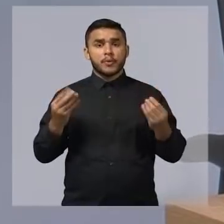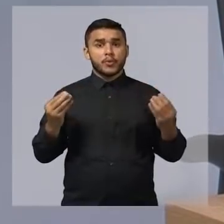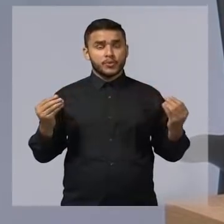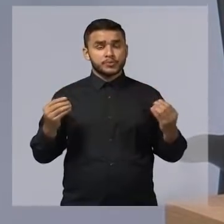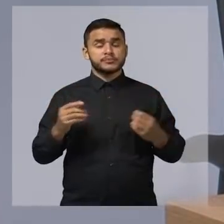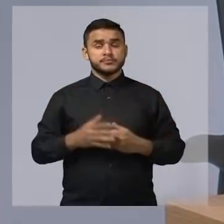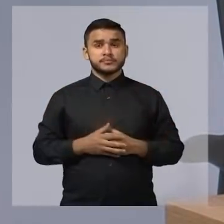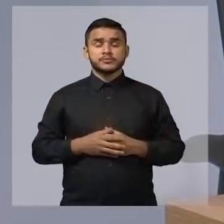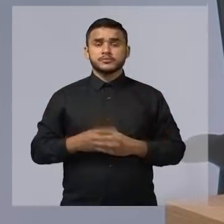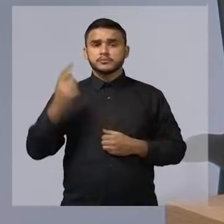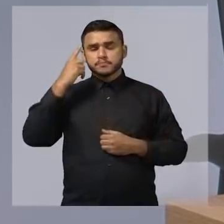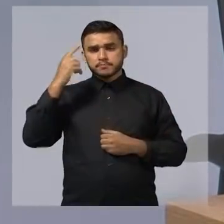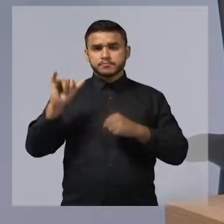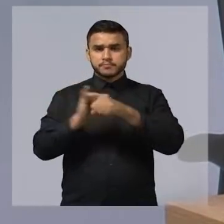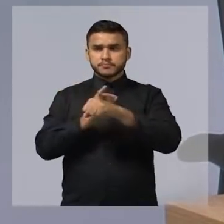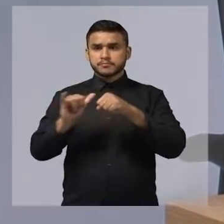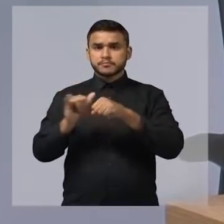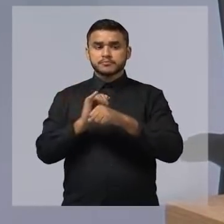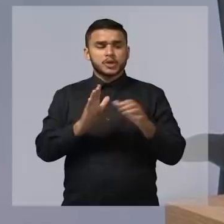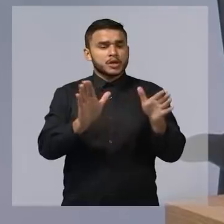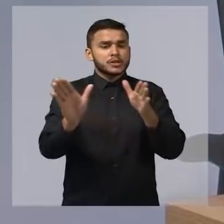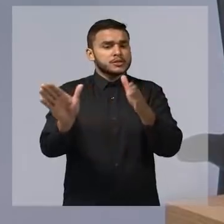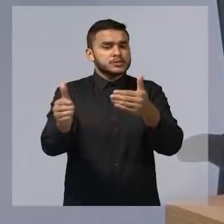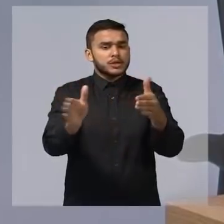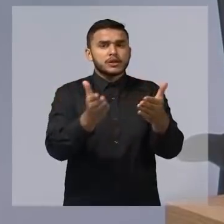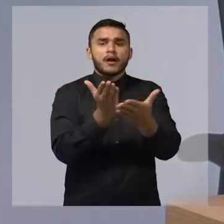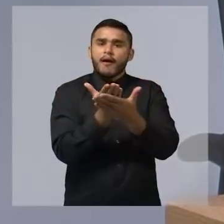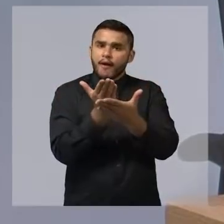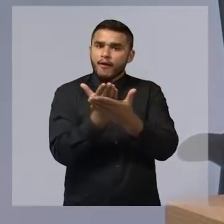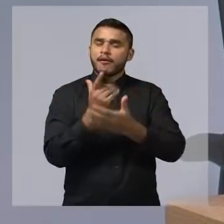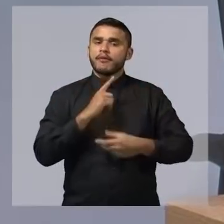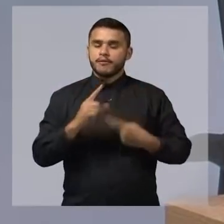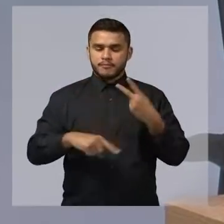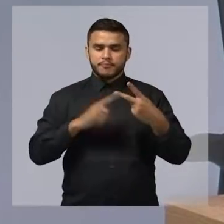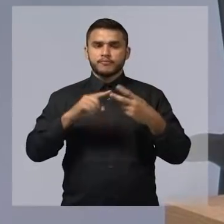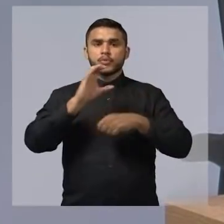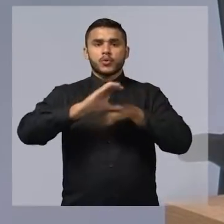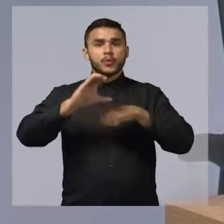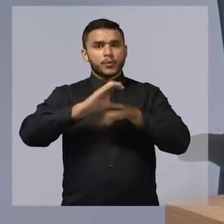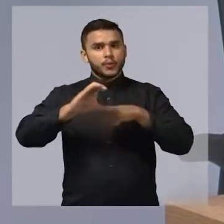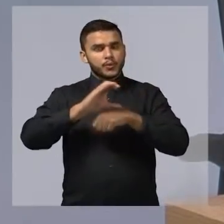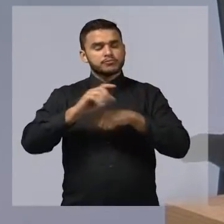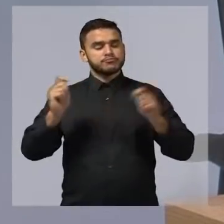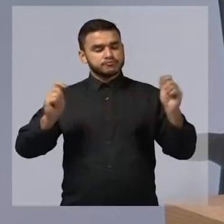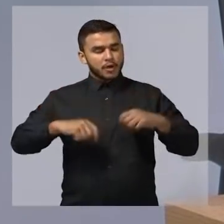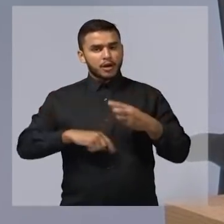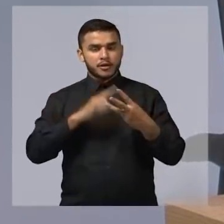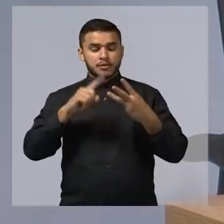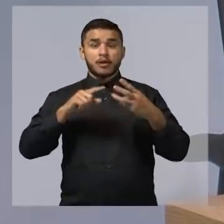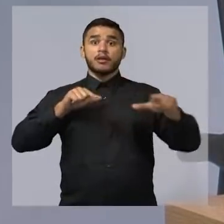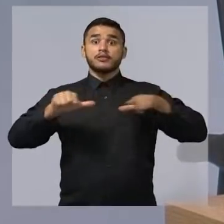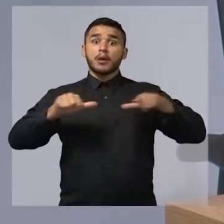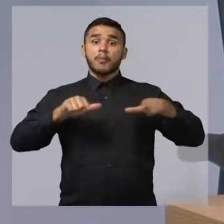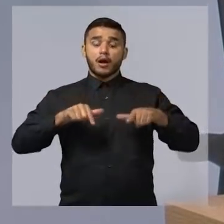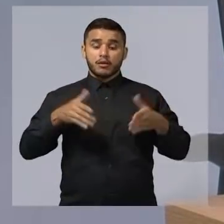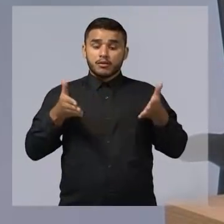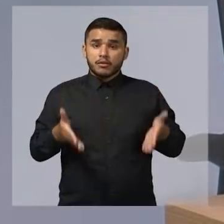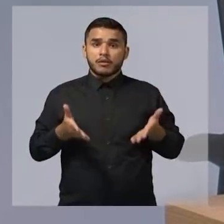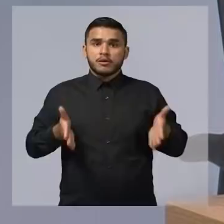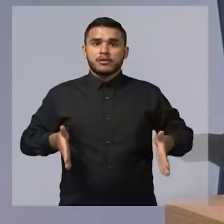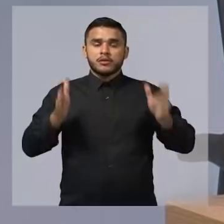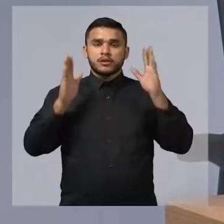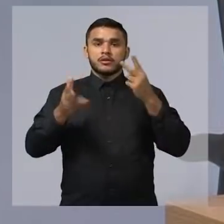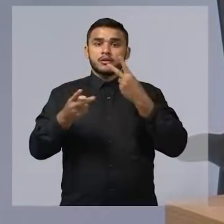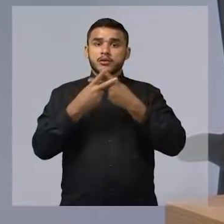está trabalhando sala de aula, a gente está trabalhando capacitação do interno, a gente está dando trabalho para ele dentro do sistema penitenciário para remir a pena dele, ou seja, para ele ficar menos